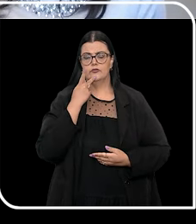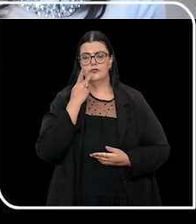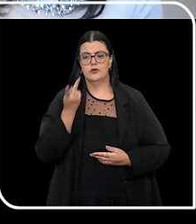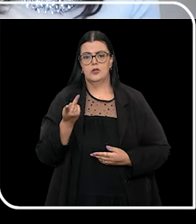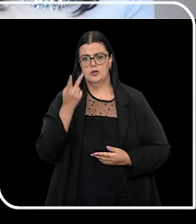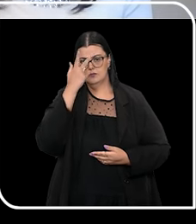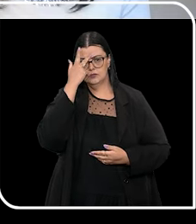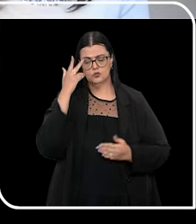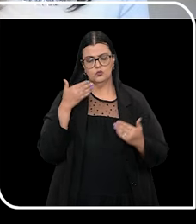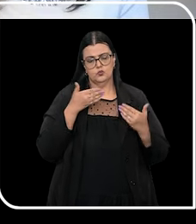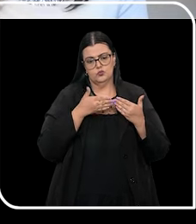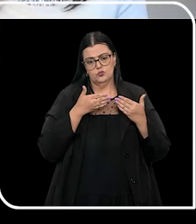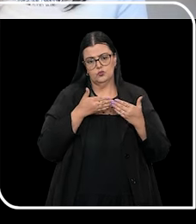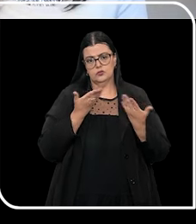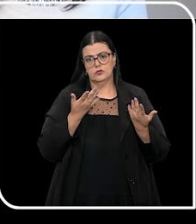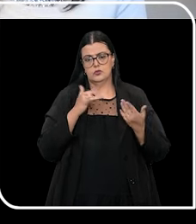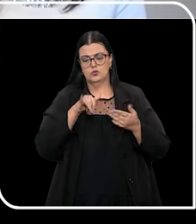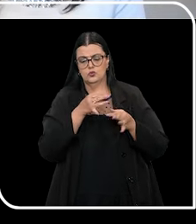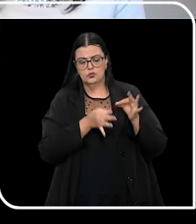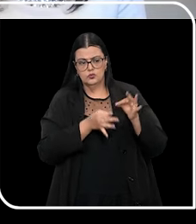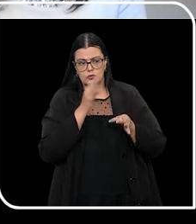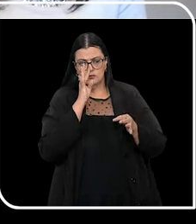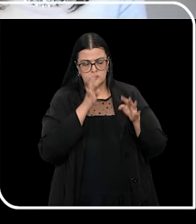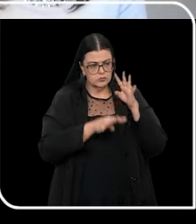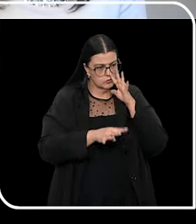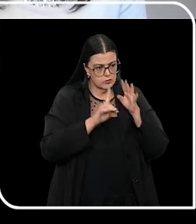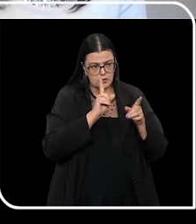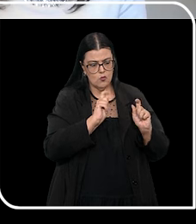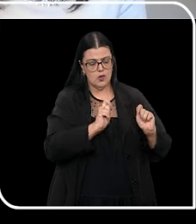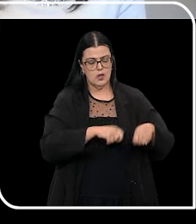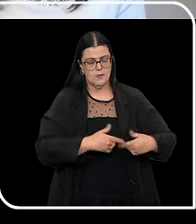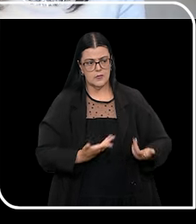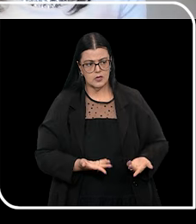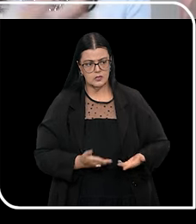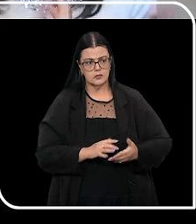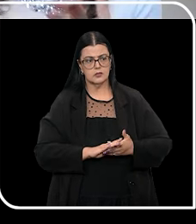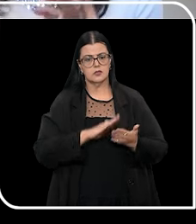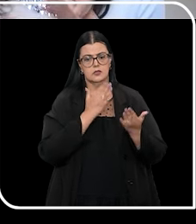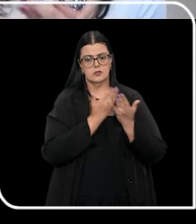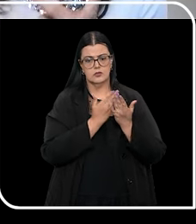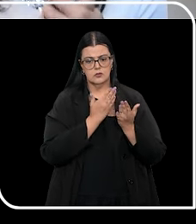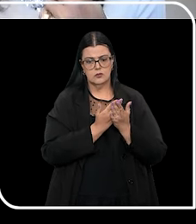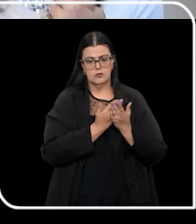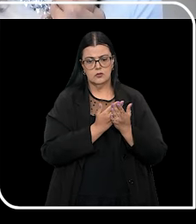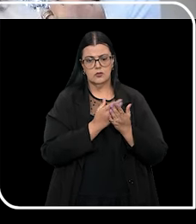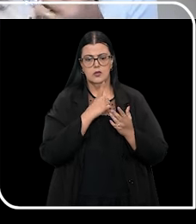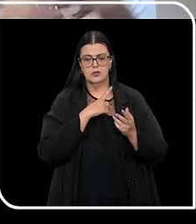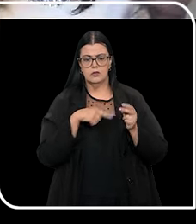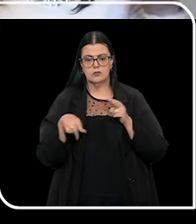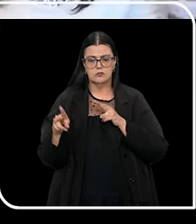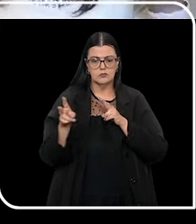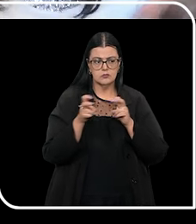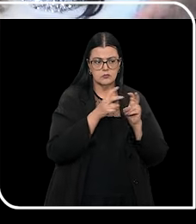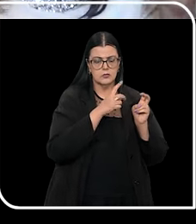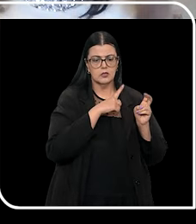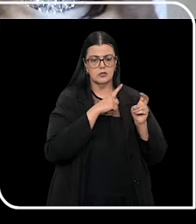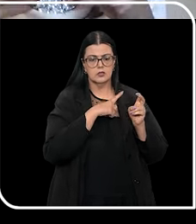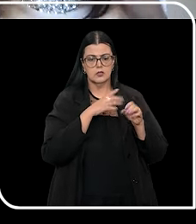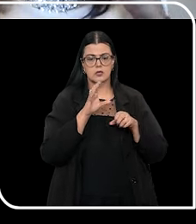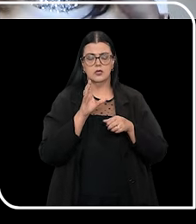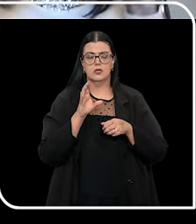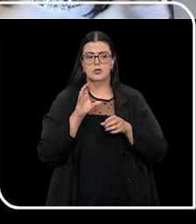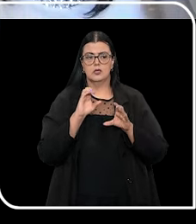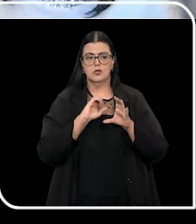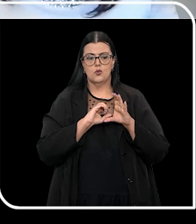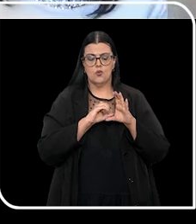falar com ela diretamente a gente julgar que ela não é capaz e na escola o que a gente vê muito aqui são alguns conceitos